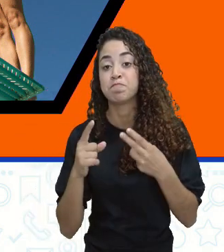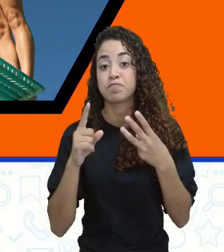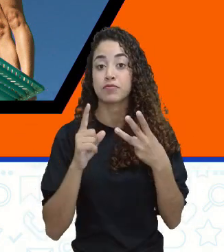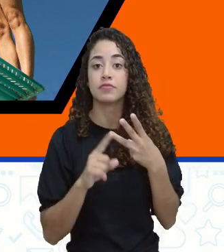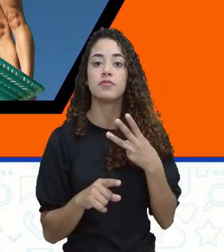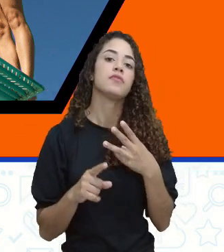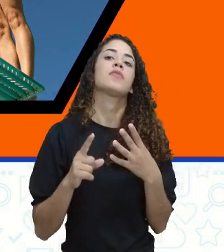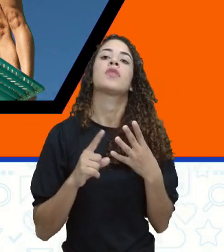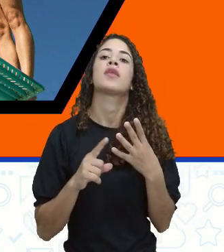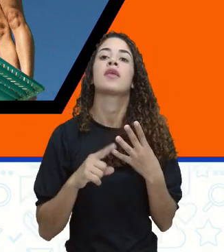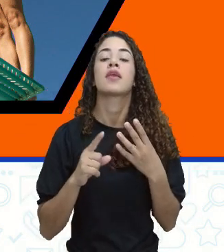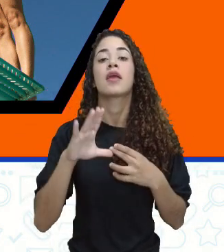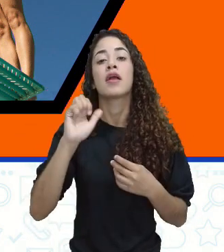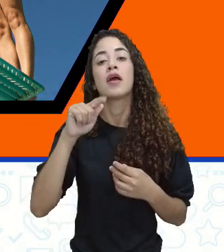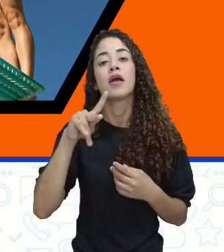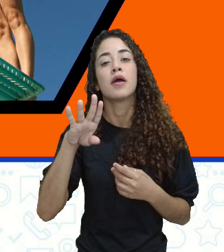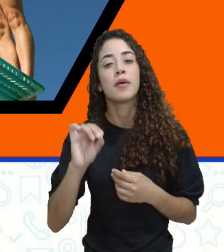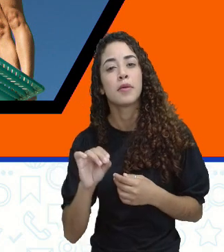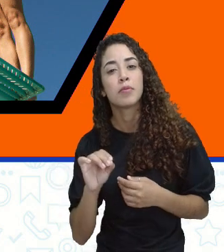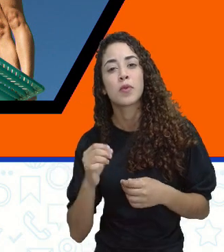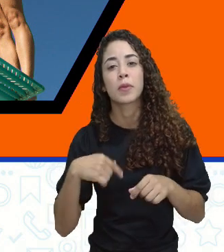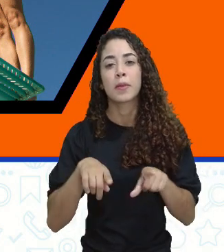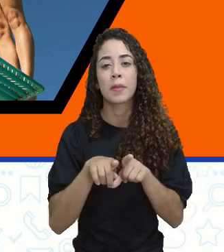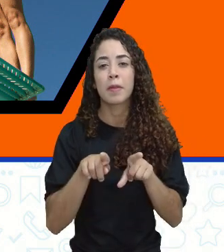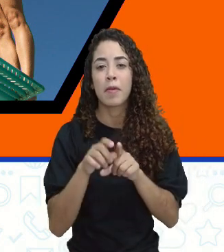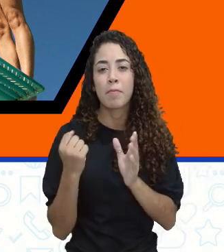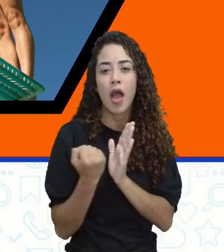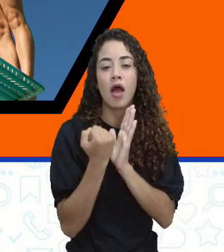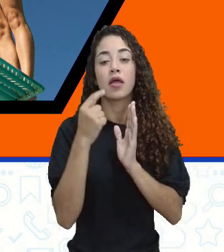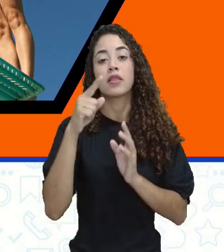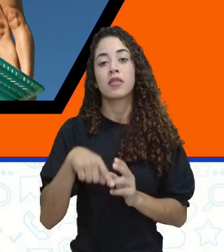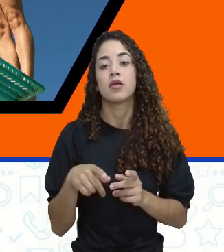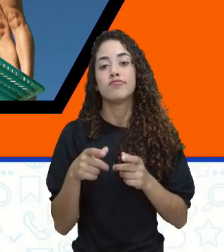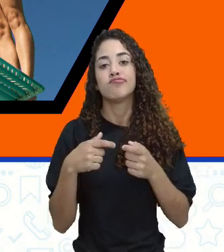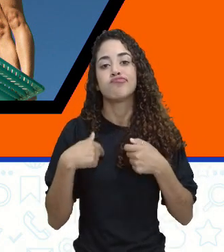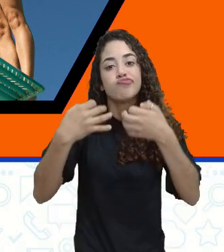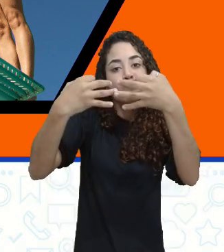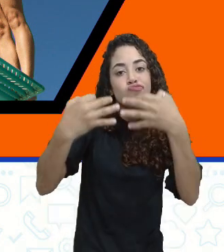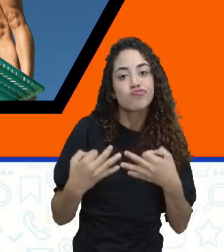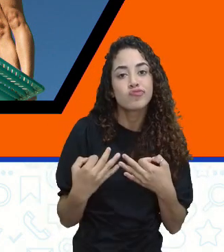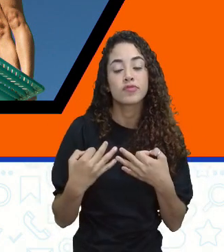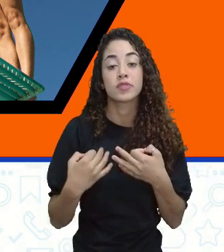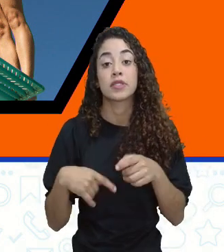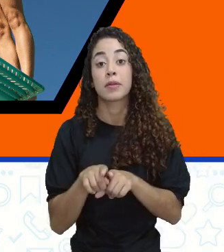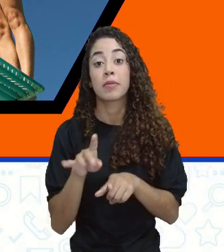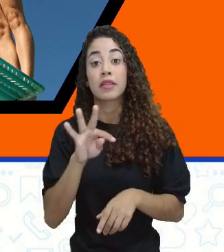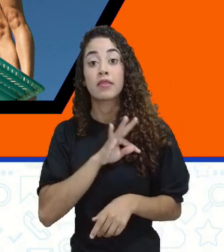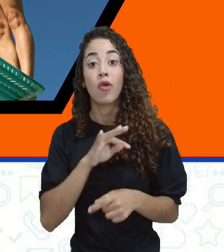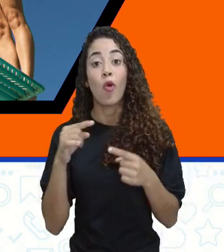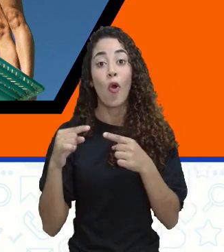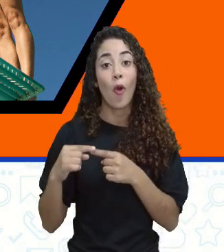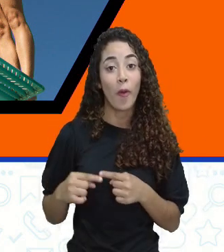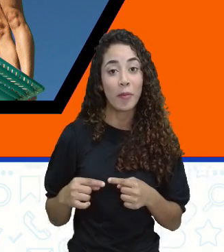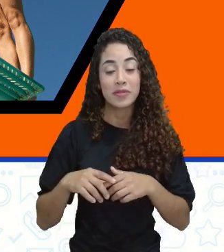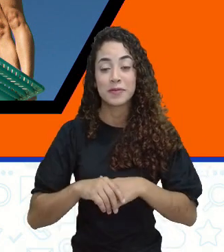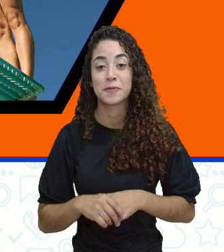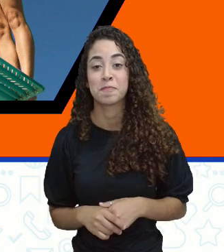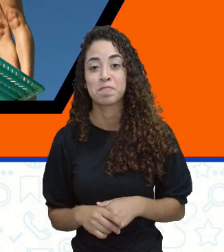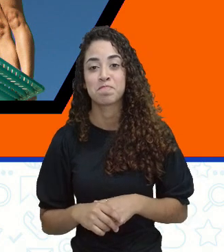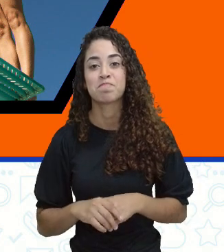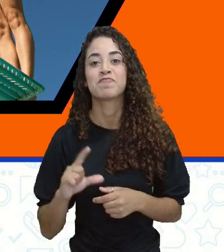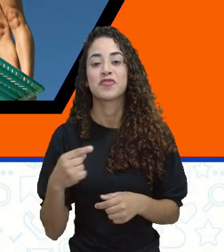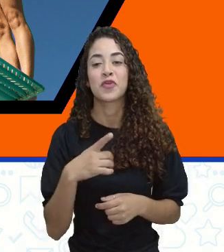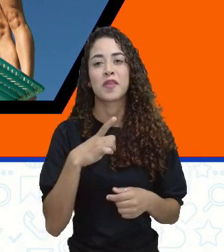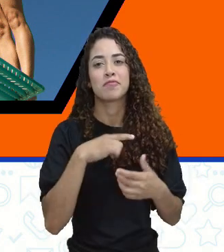também campo e taco, marca, precisão e técnico combinatórios. Vejam aí que nós